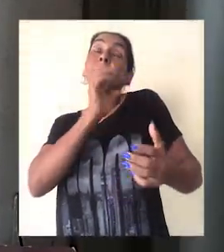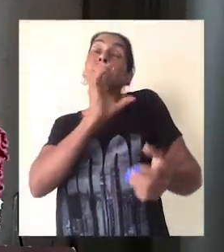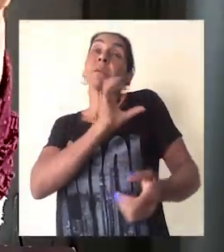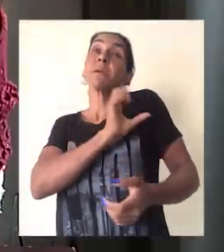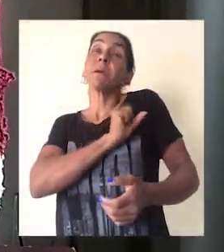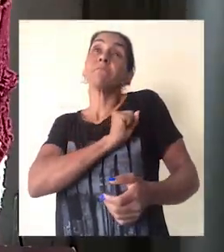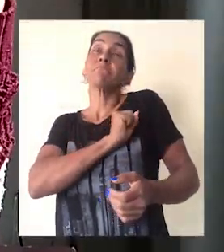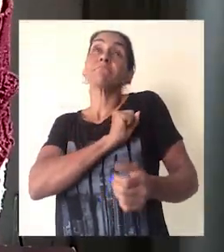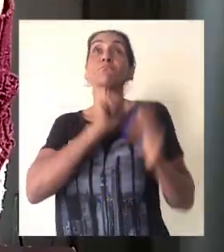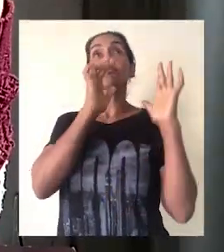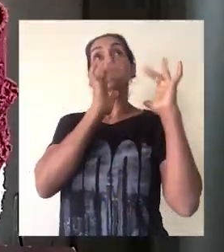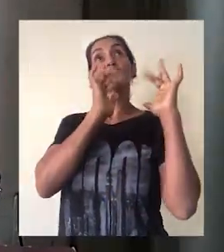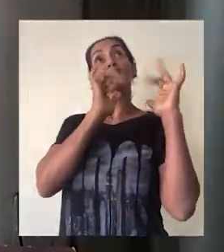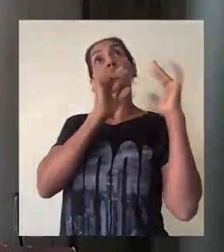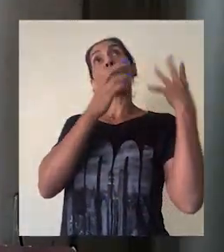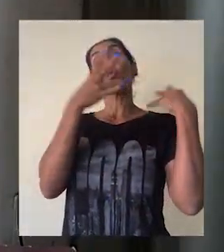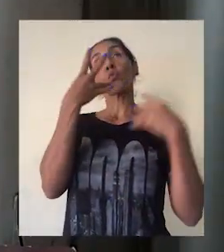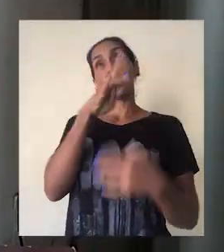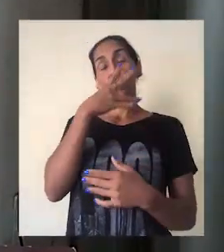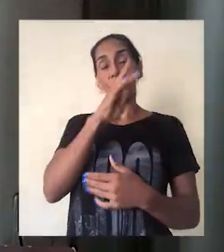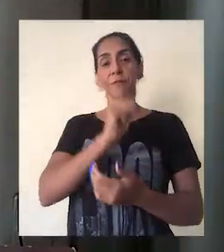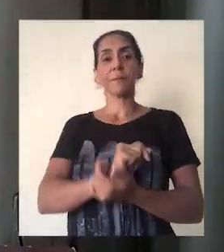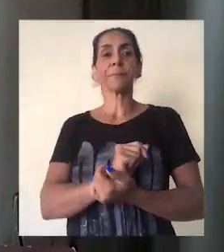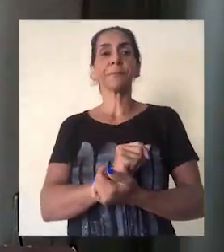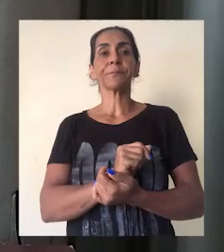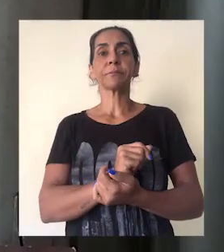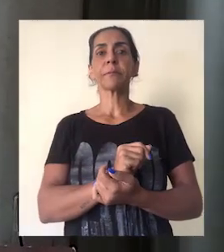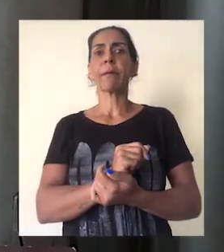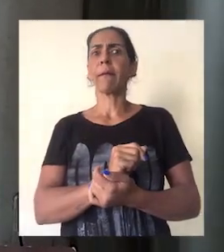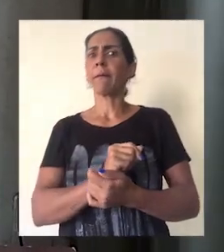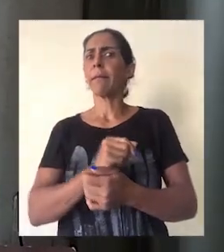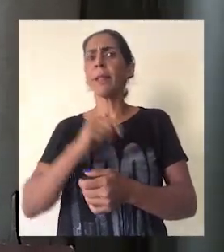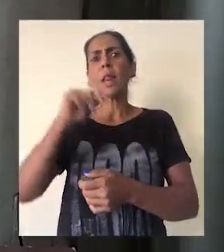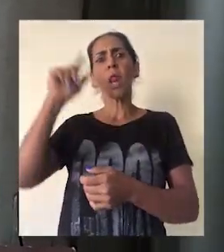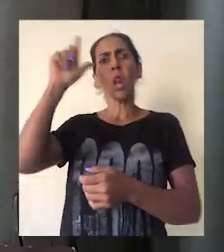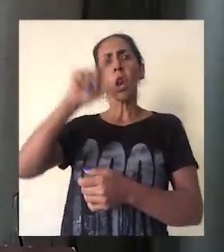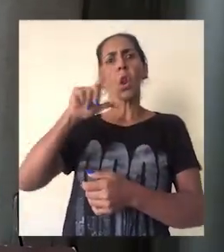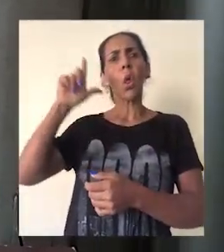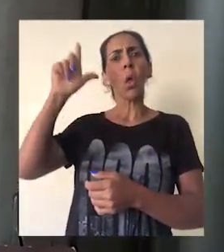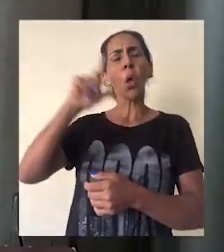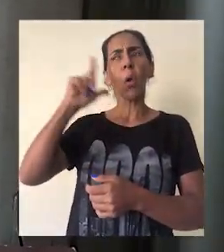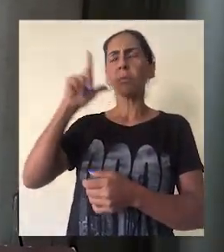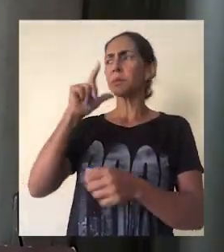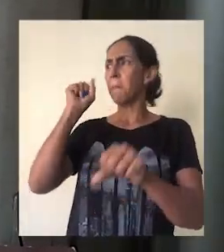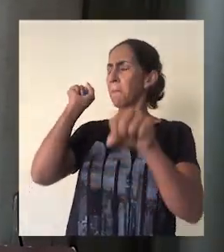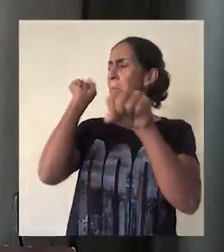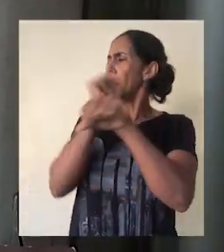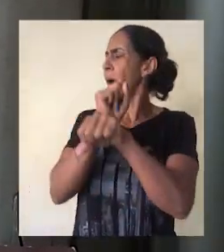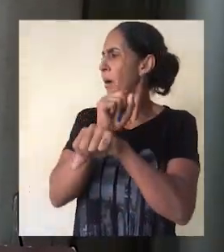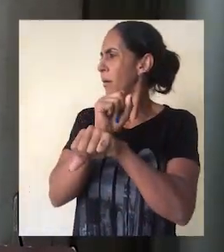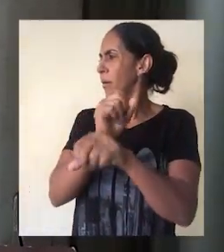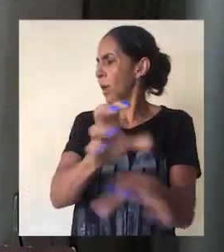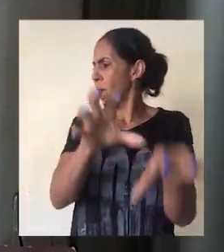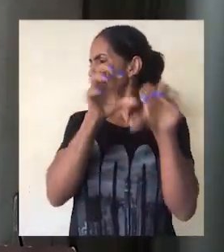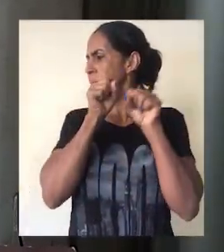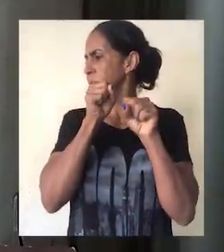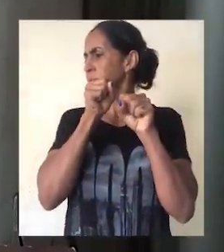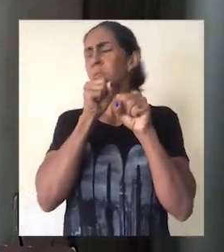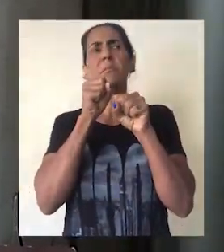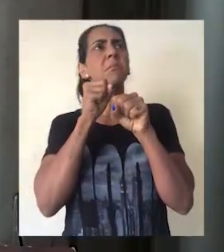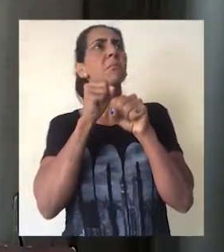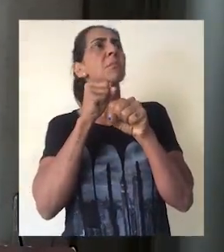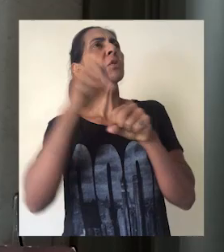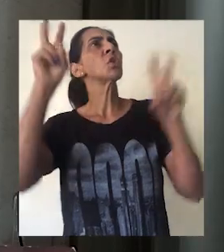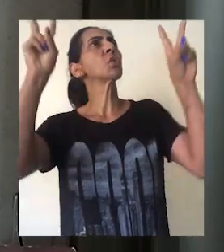aí, quando a galera lá de Londres para de receber notícias sobre Harker, eles começam a ficar muito preocupados. E sua noiva Mina